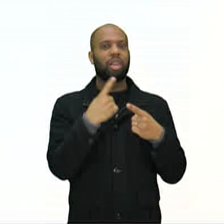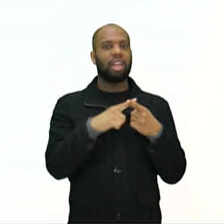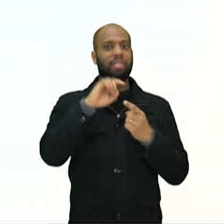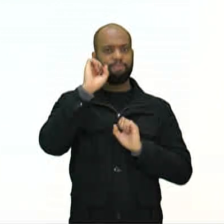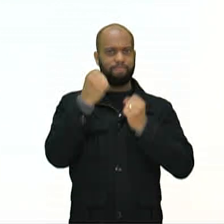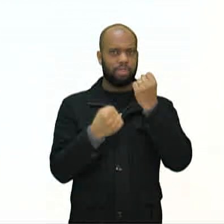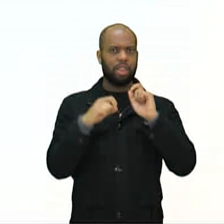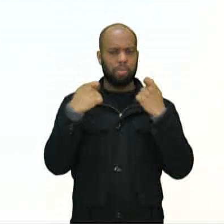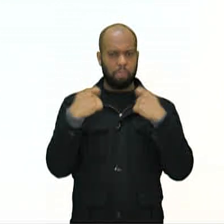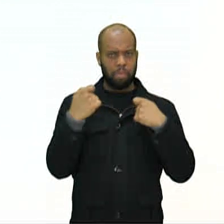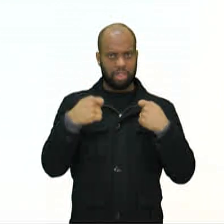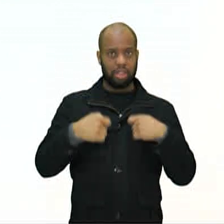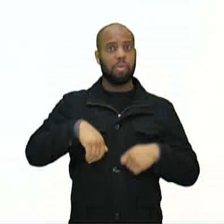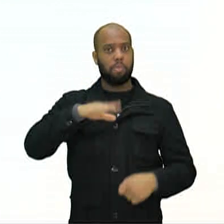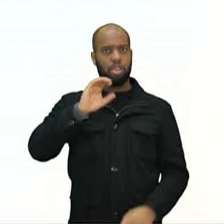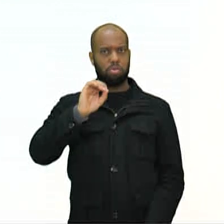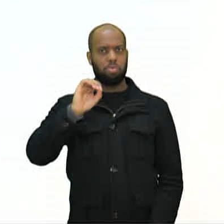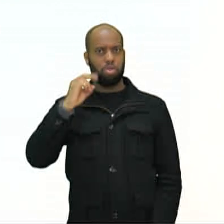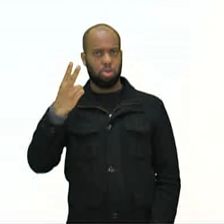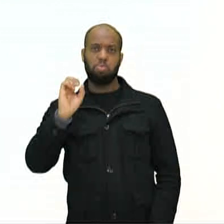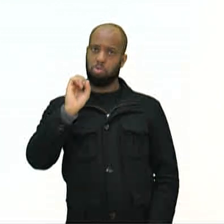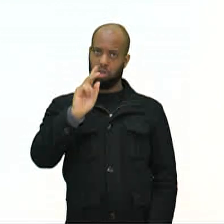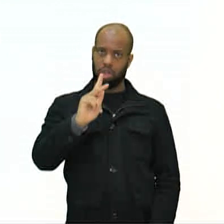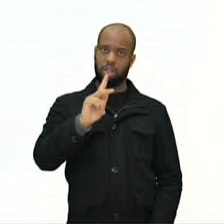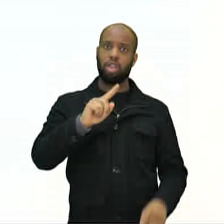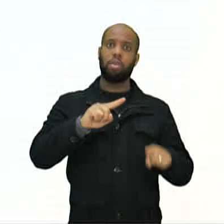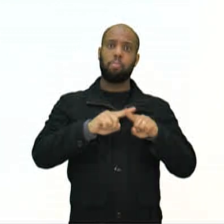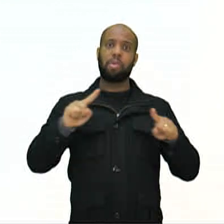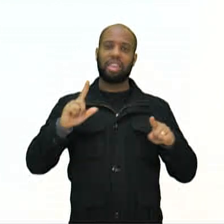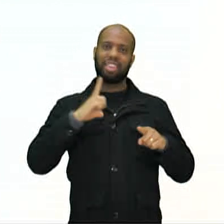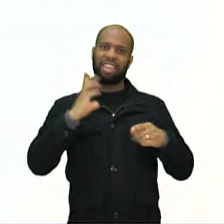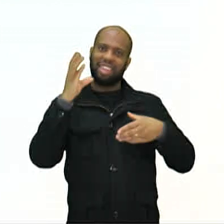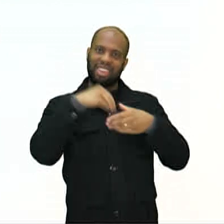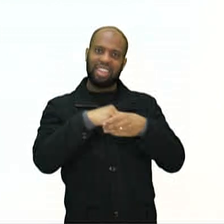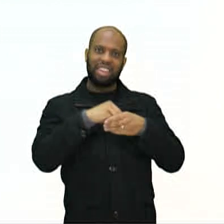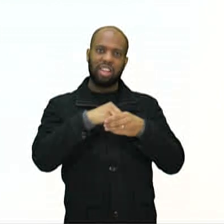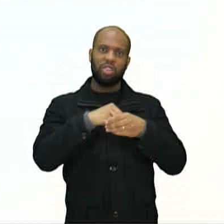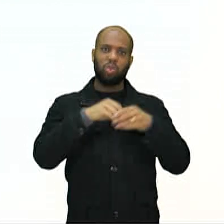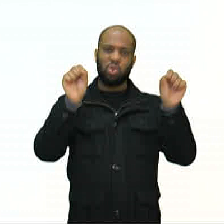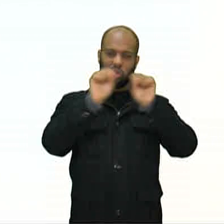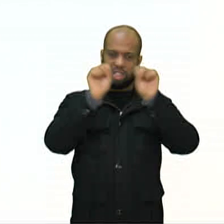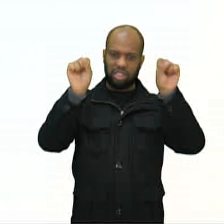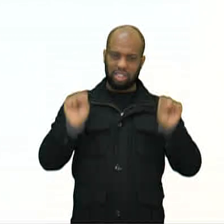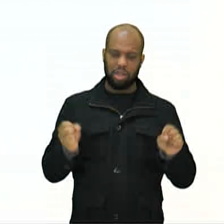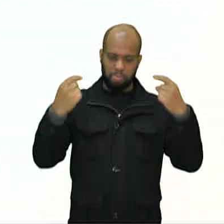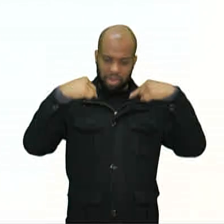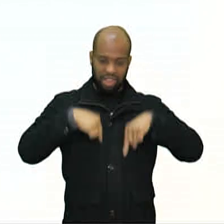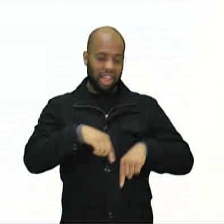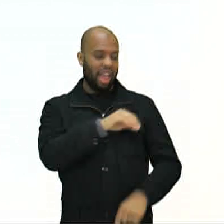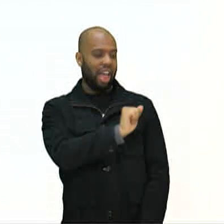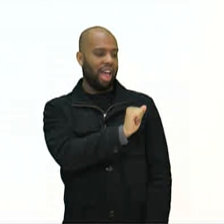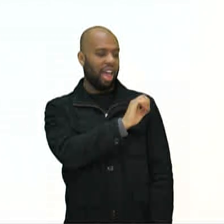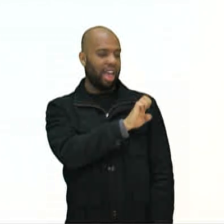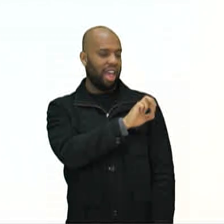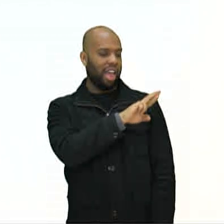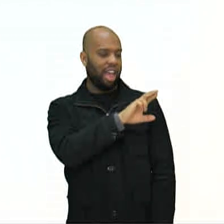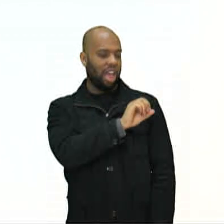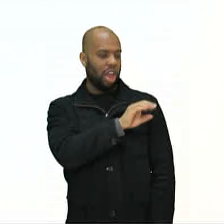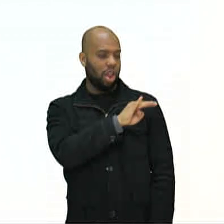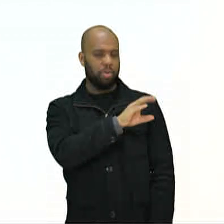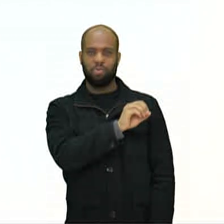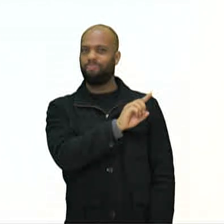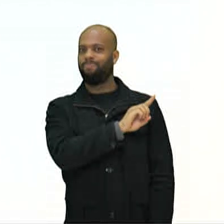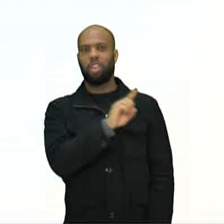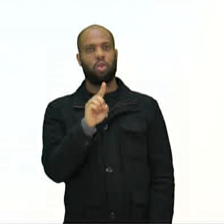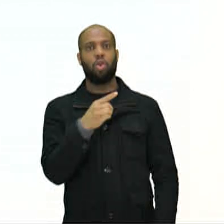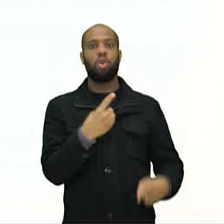por oxigênio, tudo bem? O qual participará do sistema metabólico aeróbio. Então, sempre que